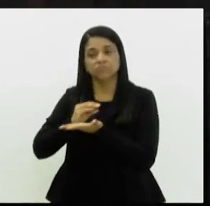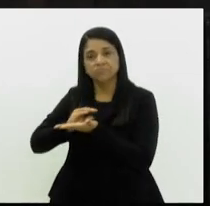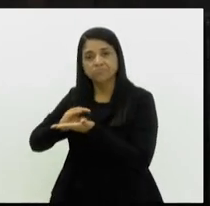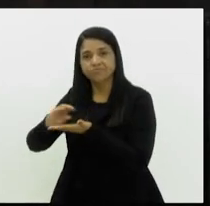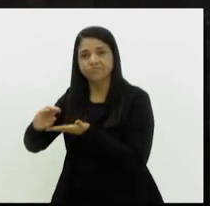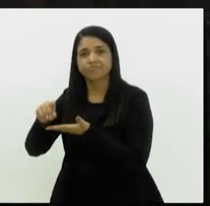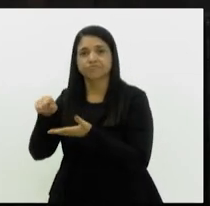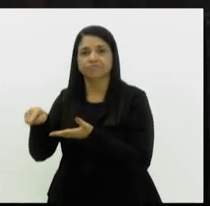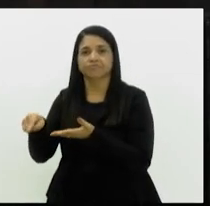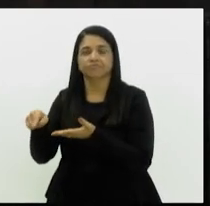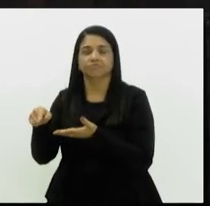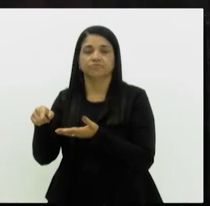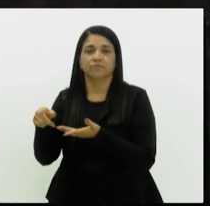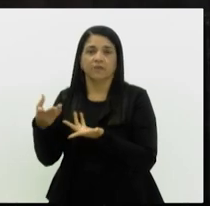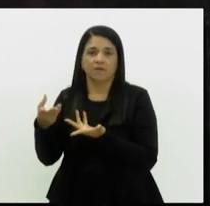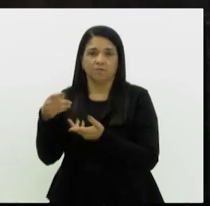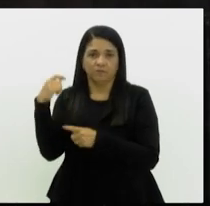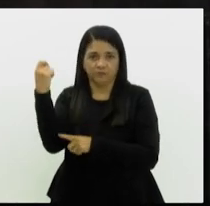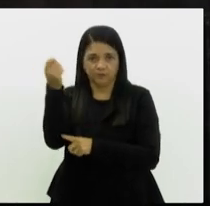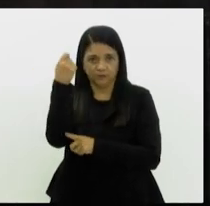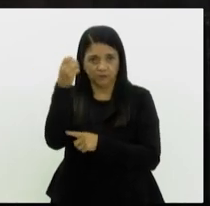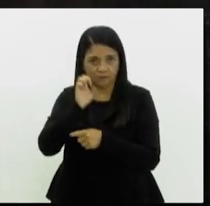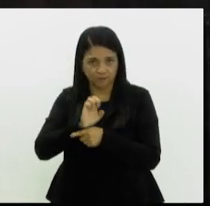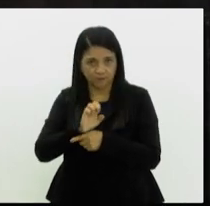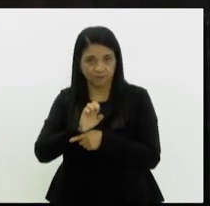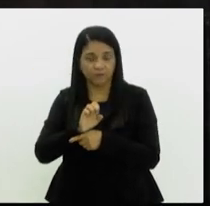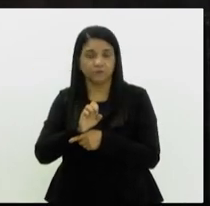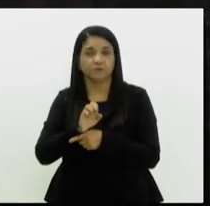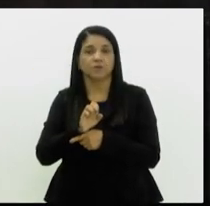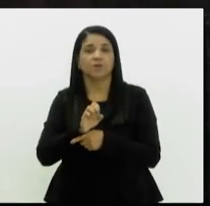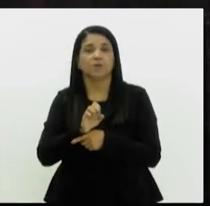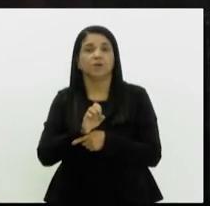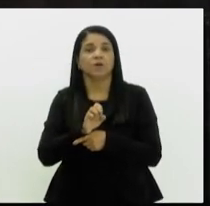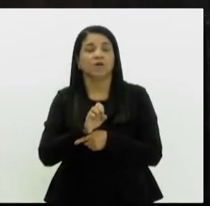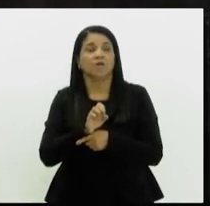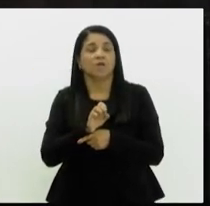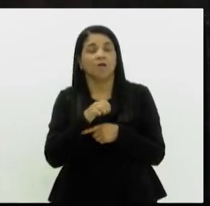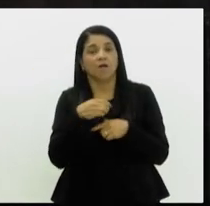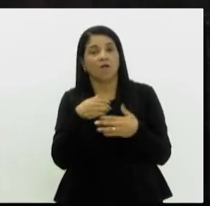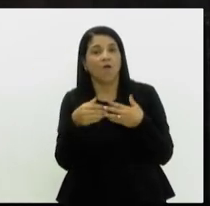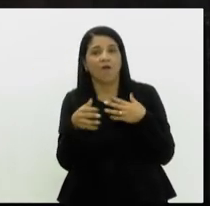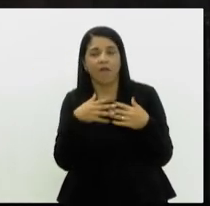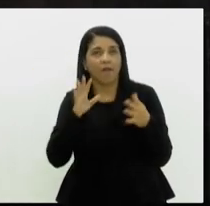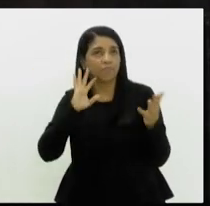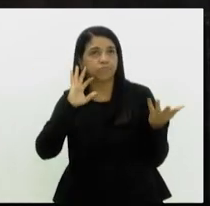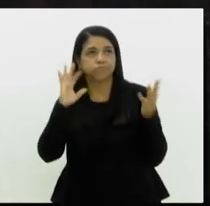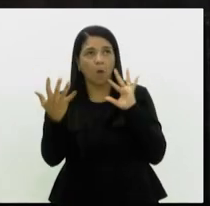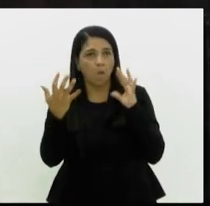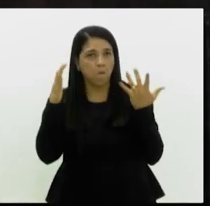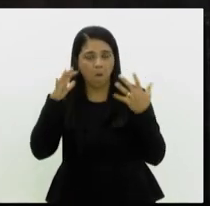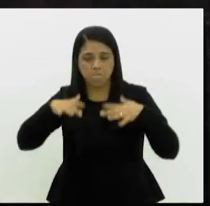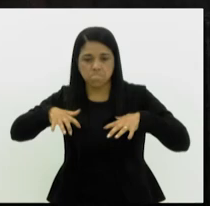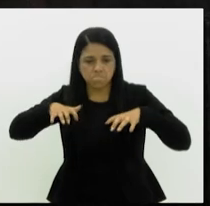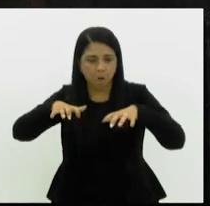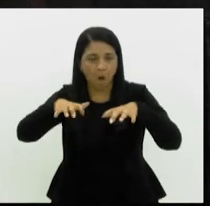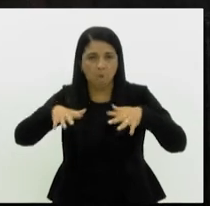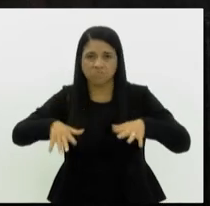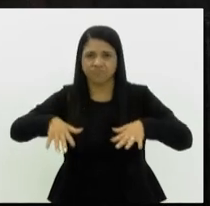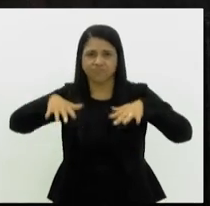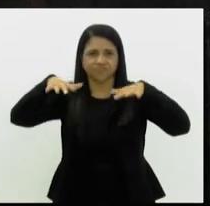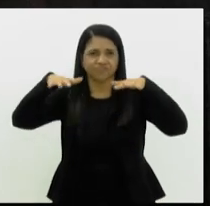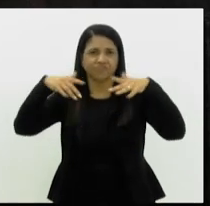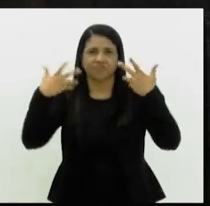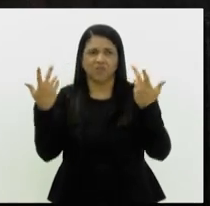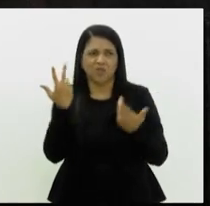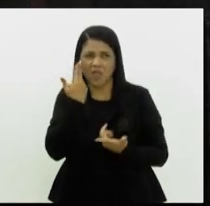serem implementados no Estado, em qualquer situação relacionada a catástrofes naturais, que não são tão naturais assim, que já se